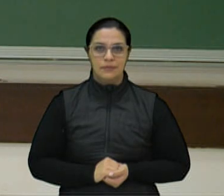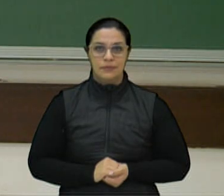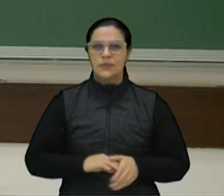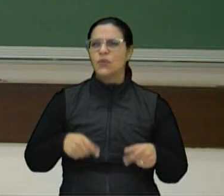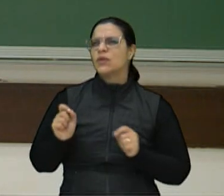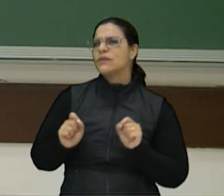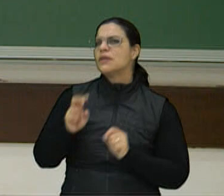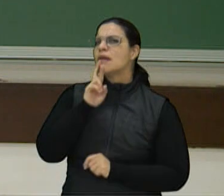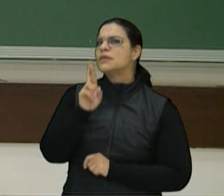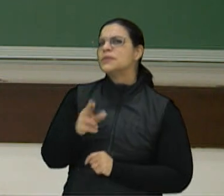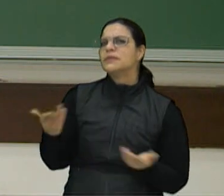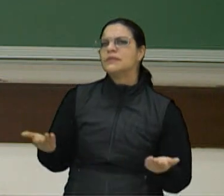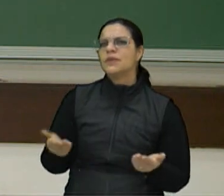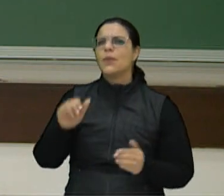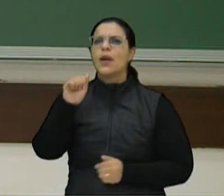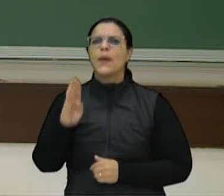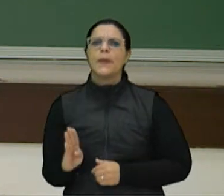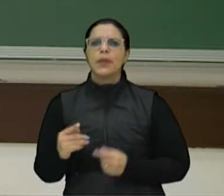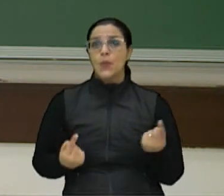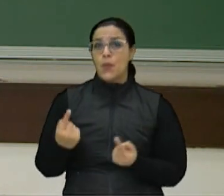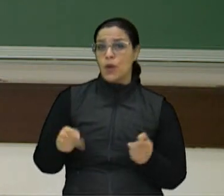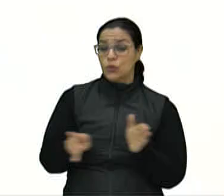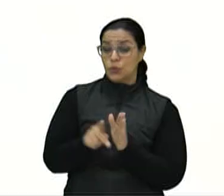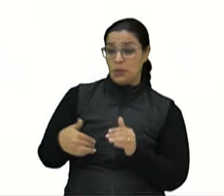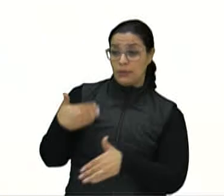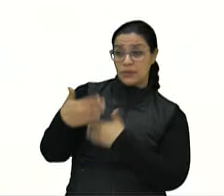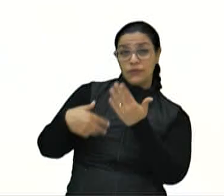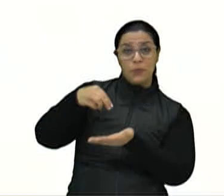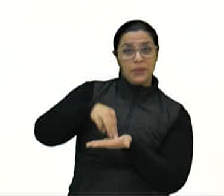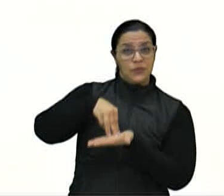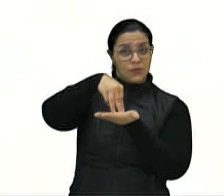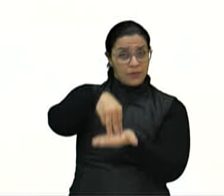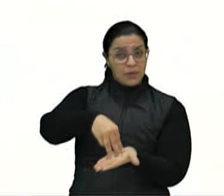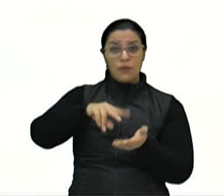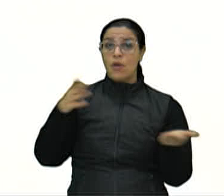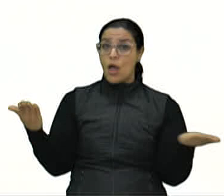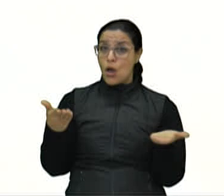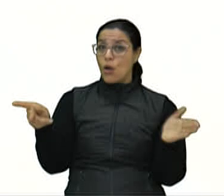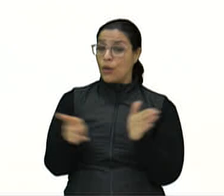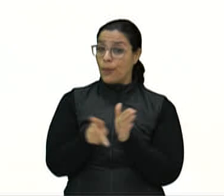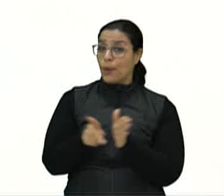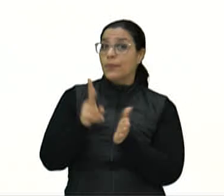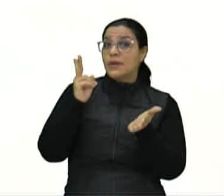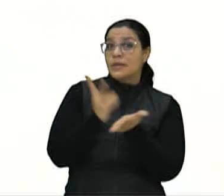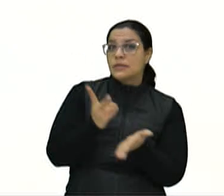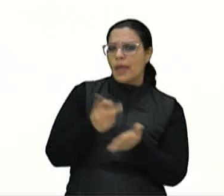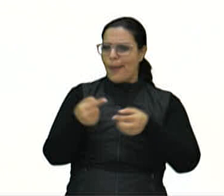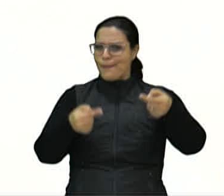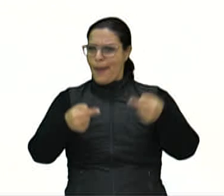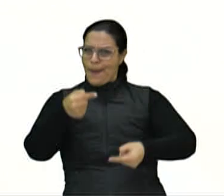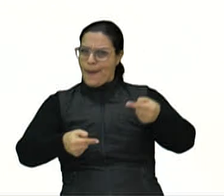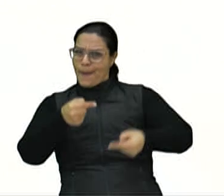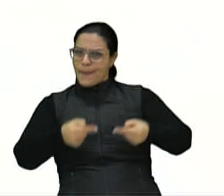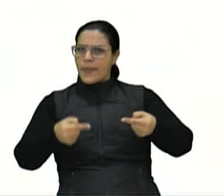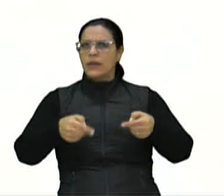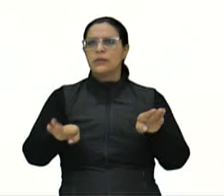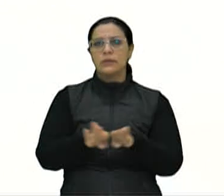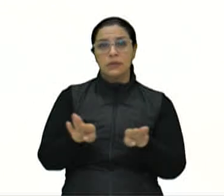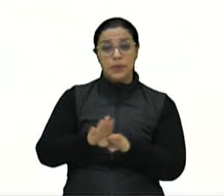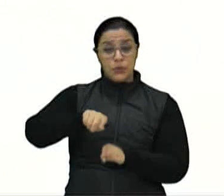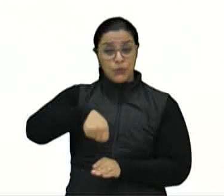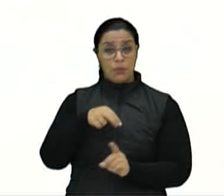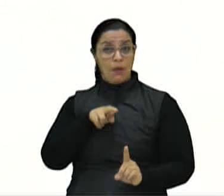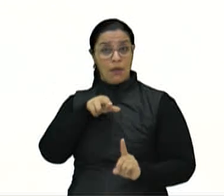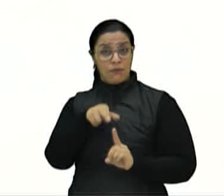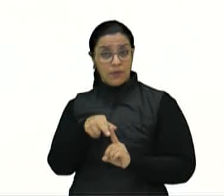O que você respondeu? A ideia de desenvolvimento sustentável tem sido cada vez mais discutida junto às questões que se